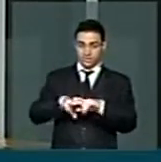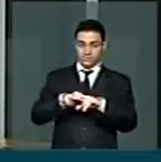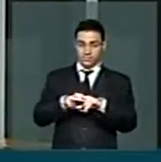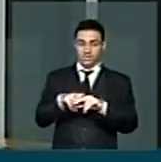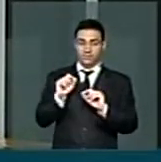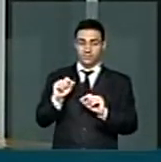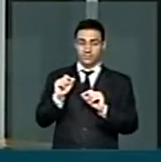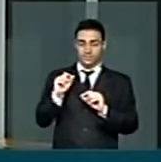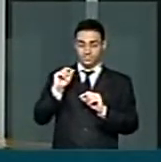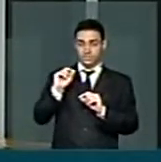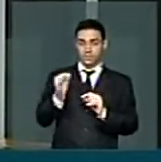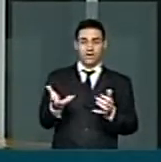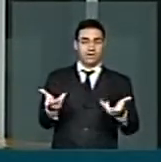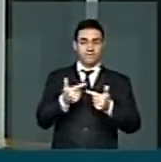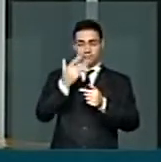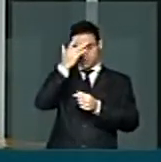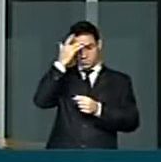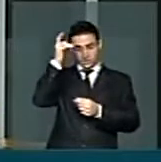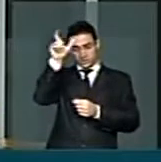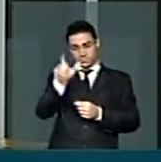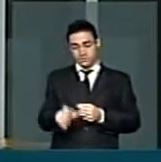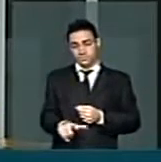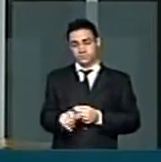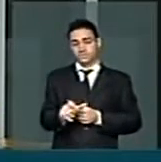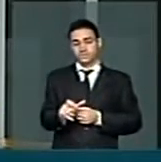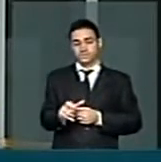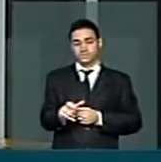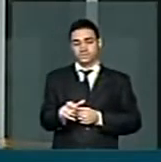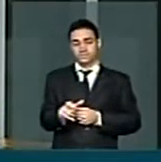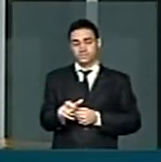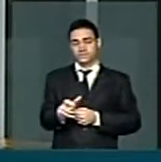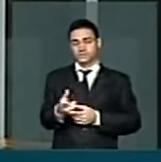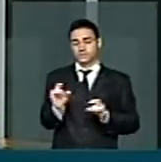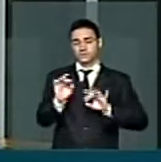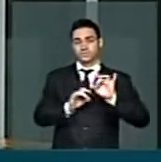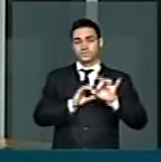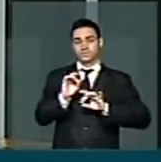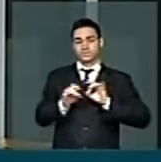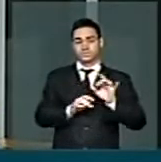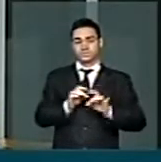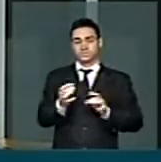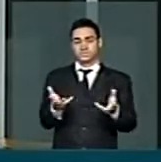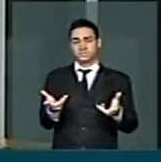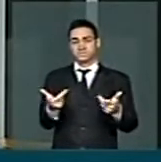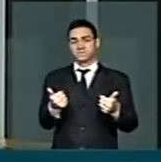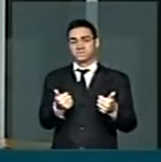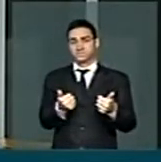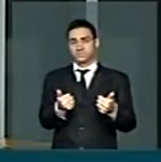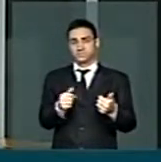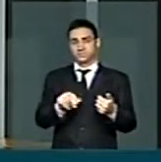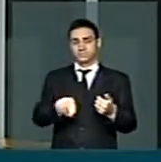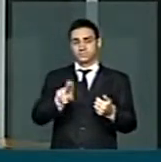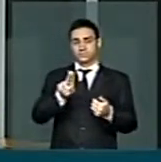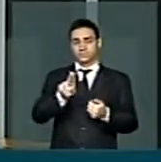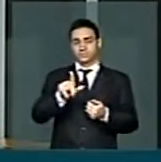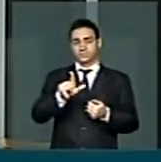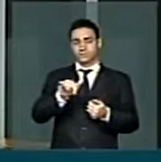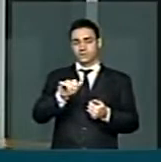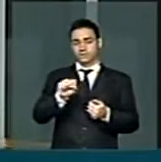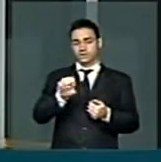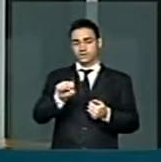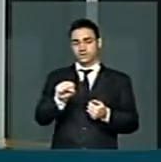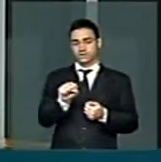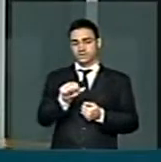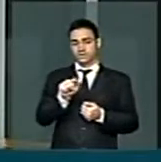extraordinária figura de brasileiro, o grande e inolvidável Ulisses Guimarães, que